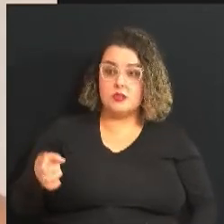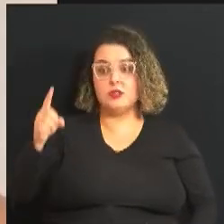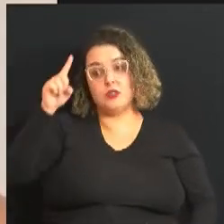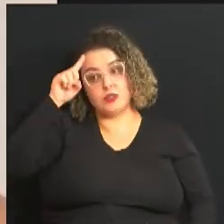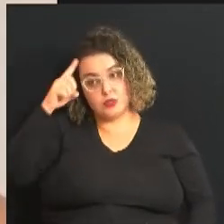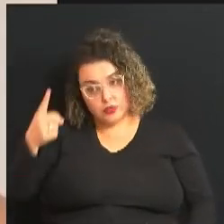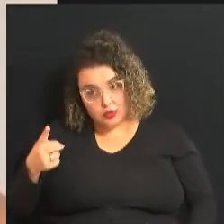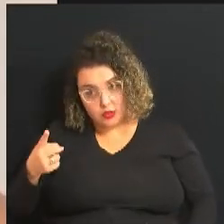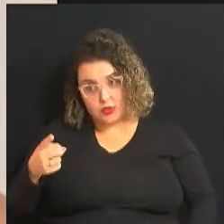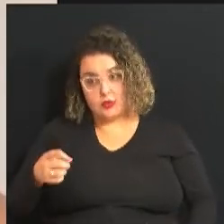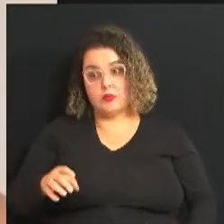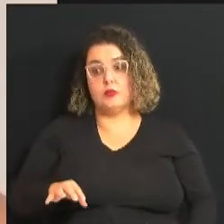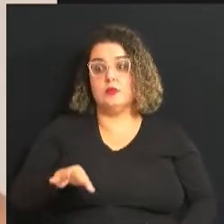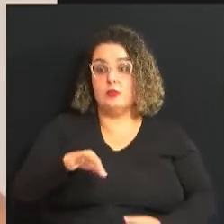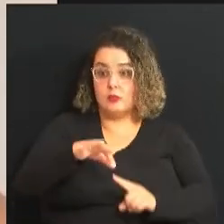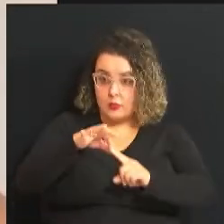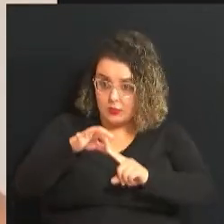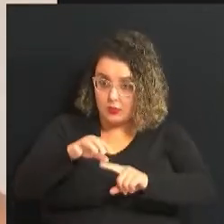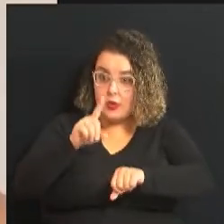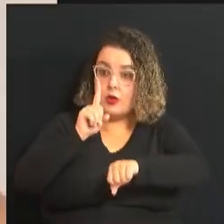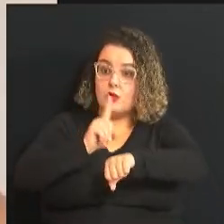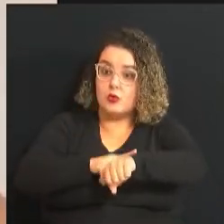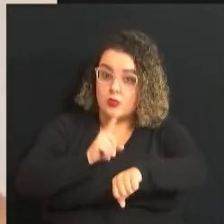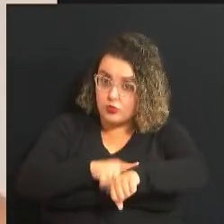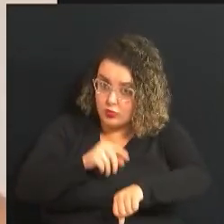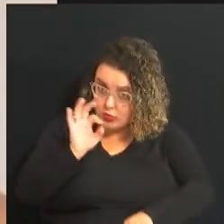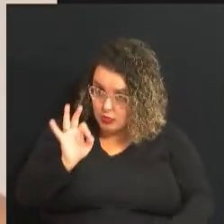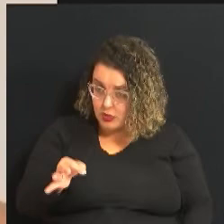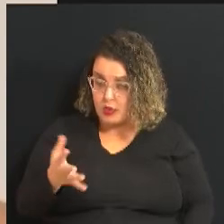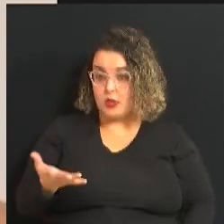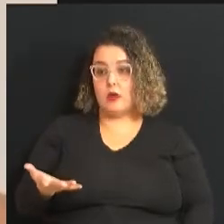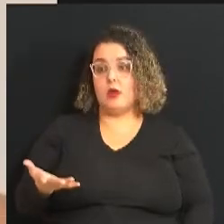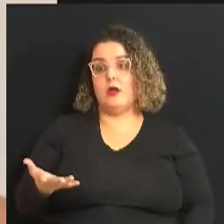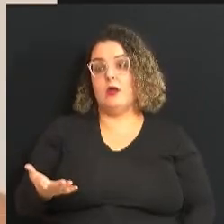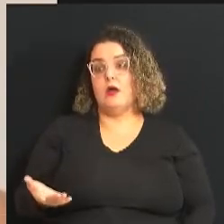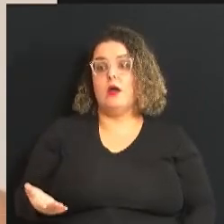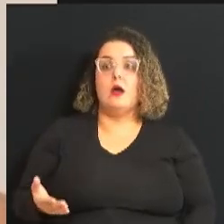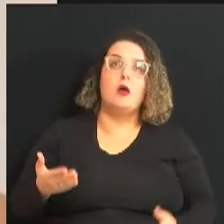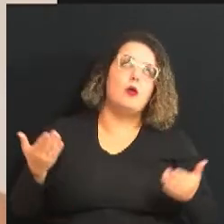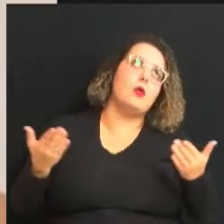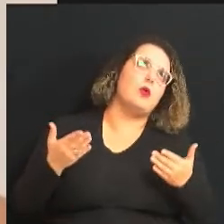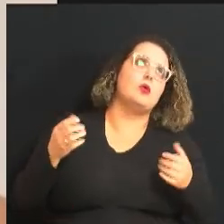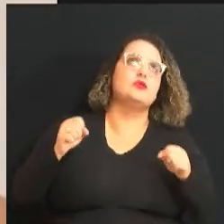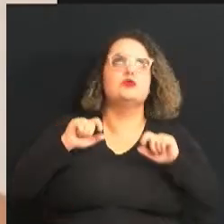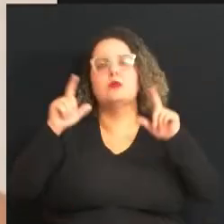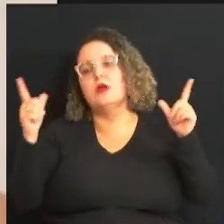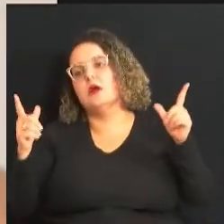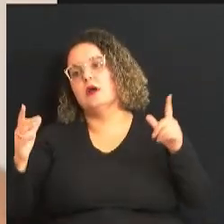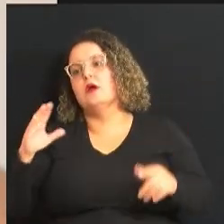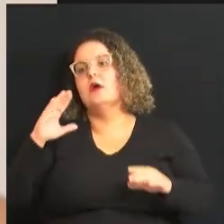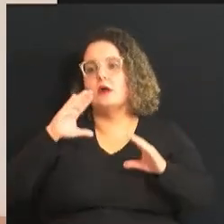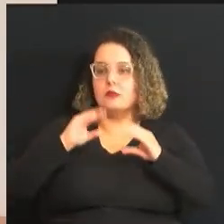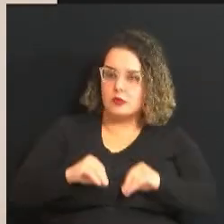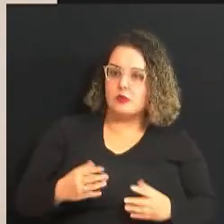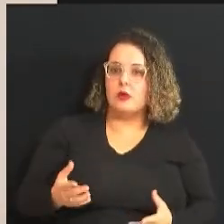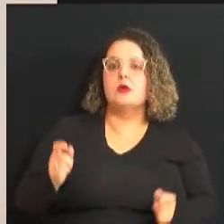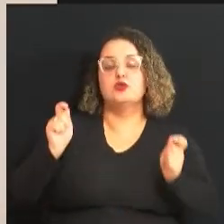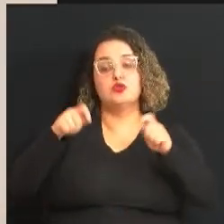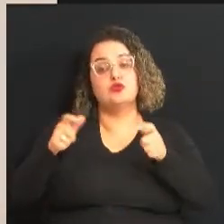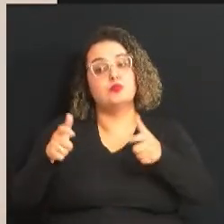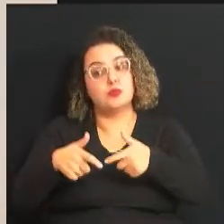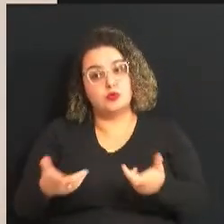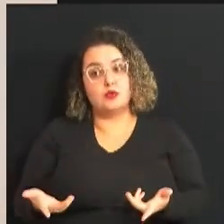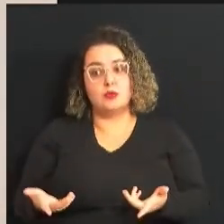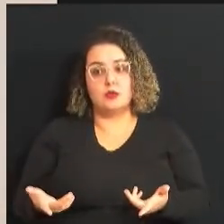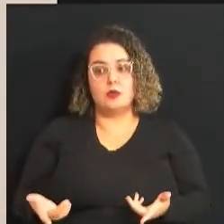dias, preferencialmente dentro do mesmo horário. Não dá para ser, eu vou tomar hoje de manhã, amanhã de noite, isso também diminui a eficácia. Toma um,